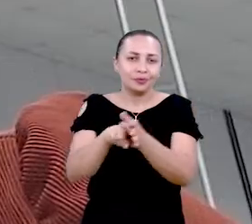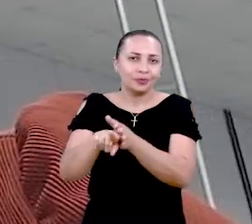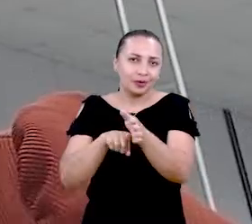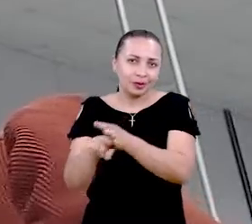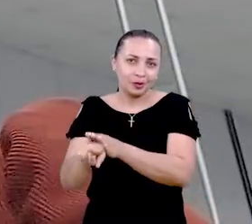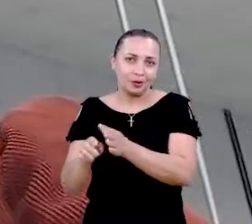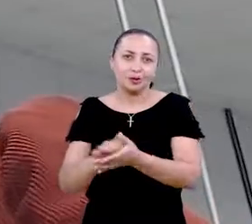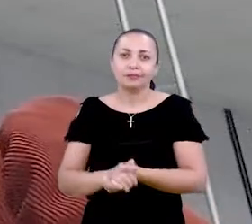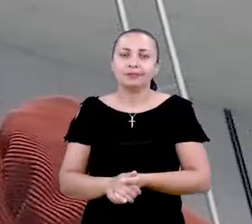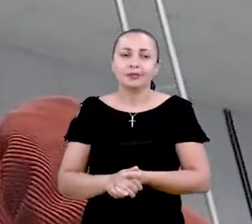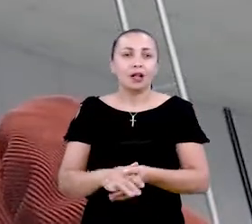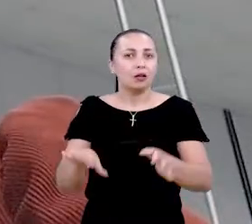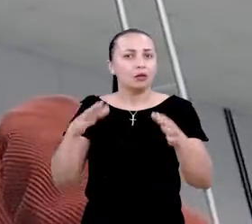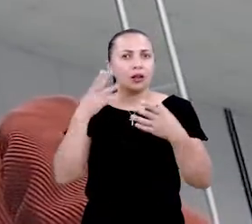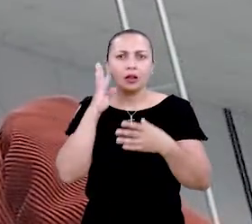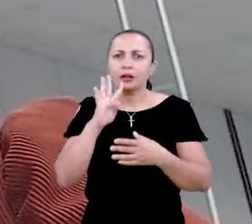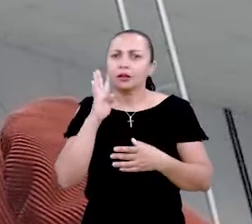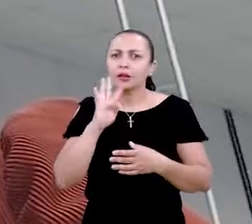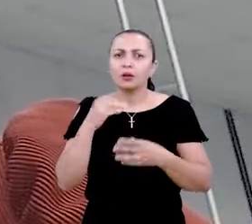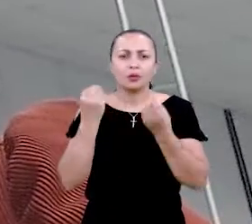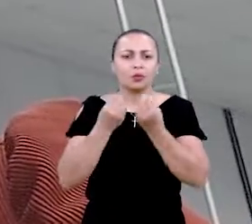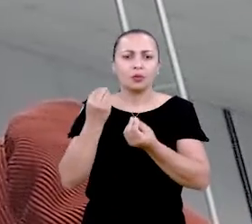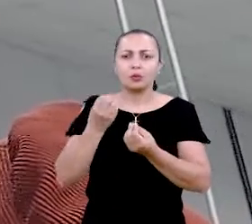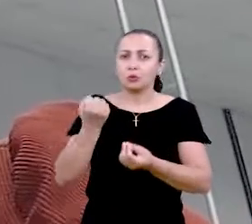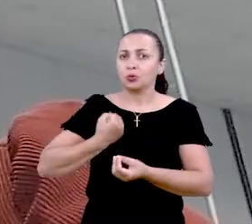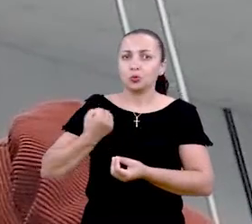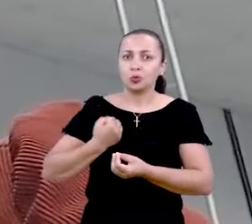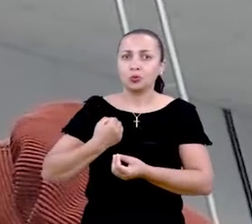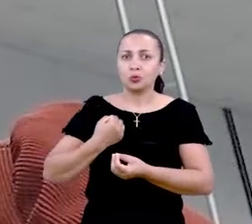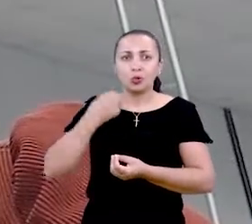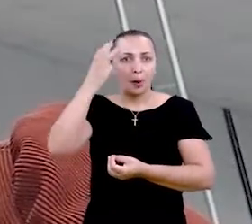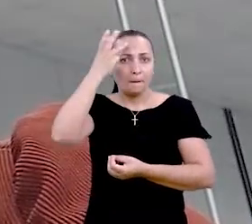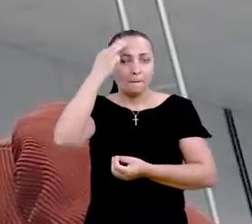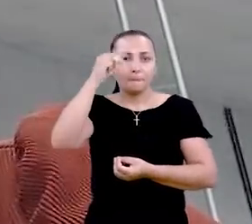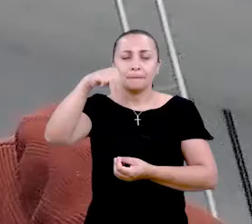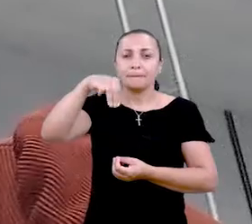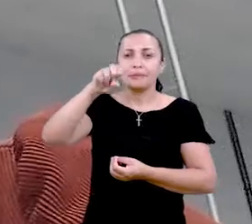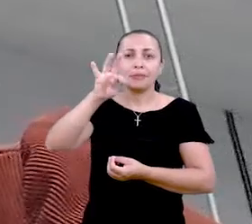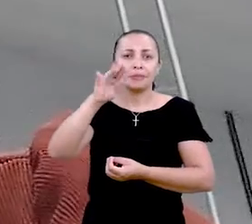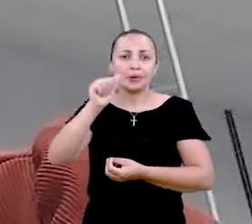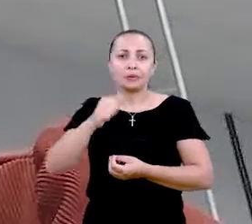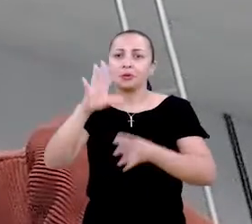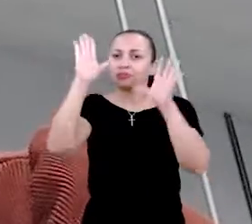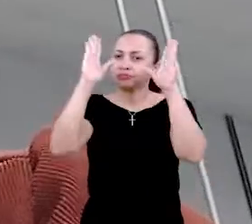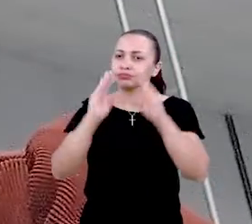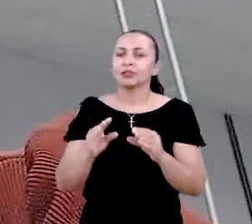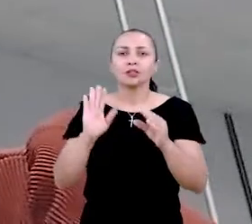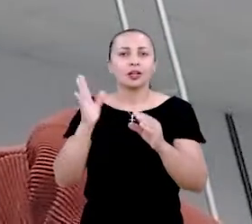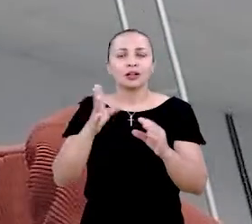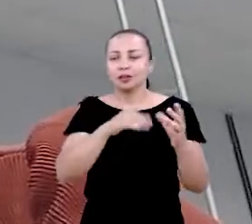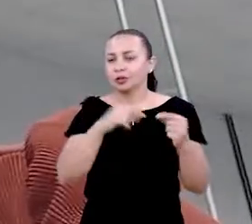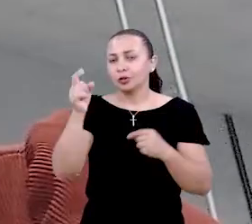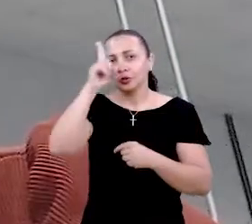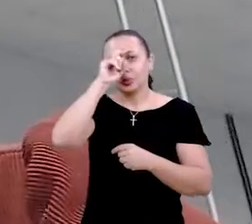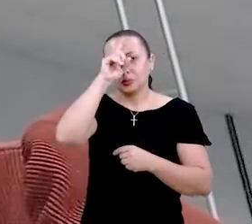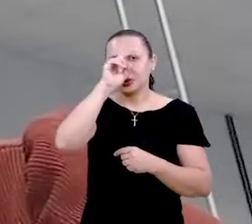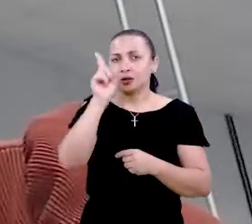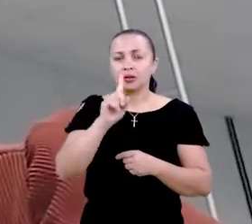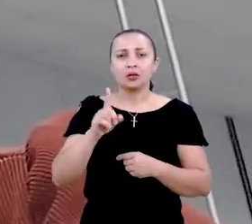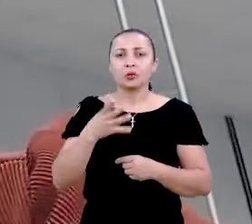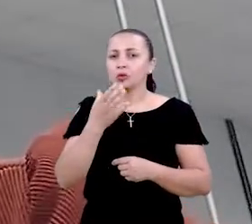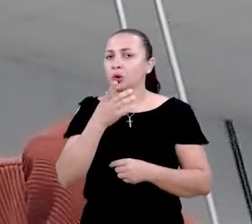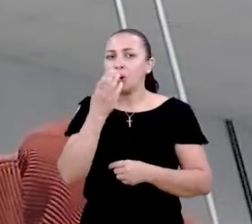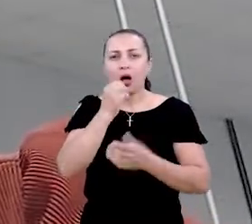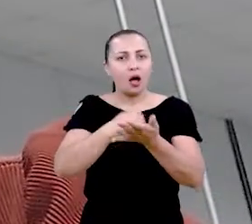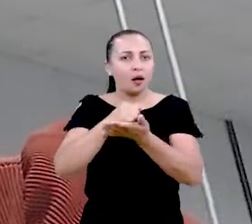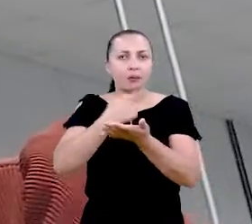investigando. E é impressionante, assim, como as taxas metabólicas, elas já baixam em muito pouco tempo. Eu já saí do hospital, inclusive, sem tomar mais remédio de